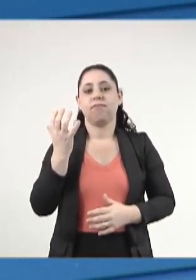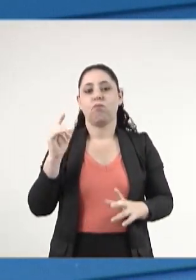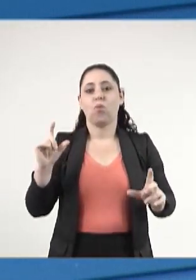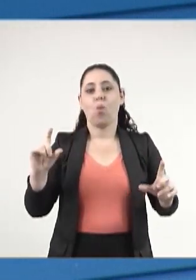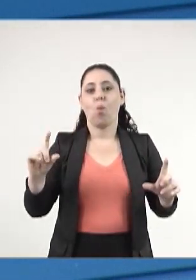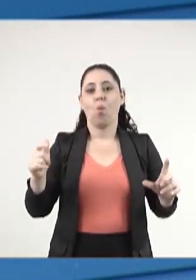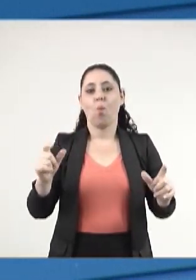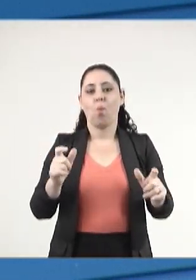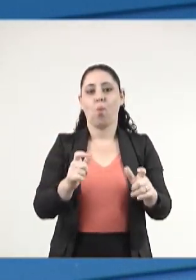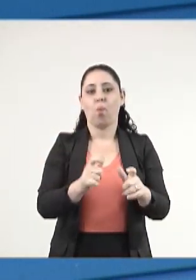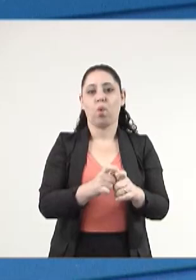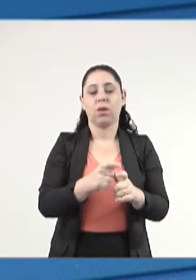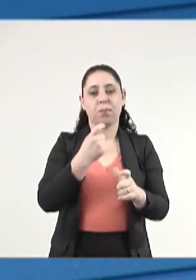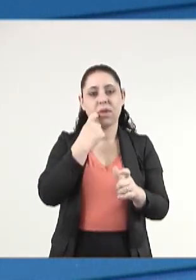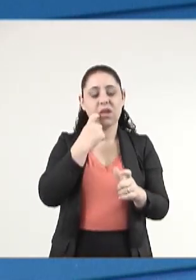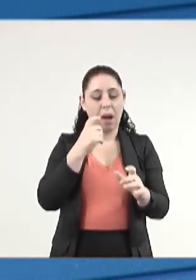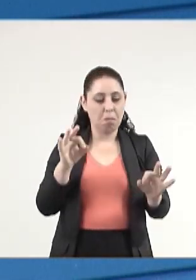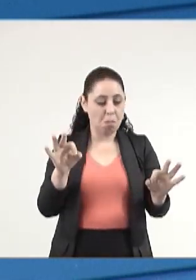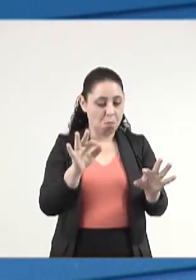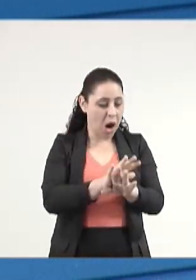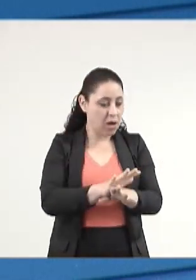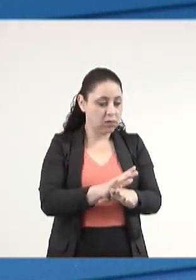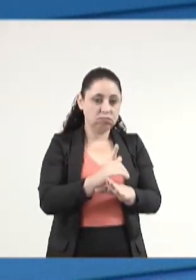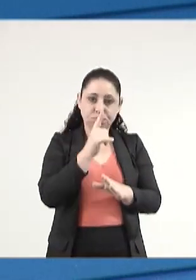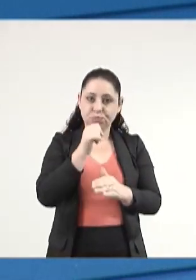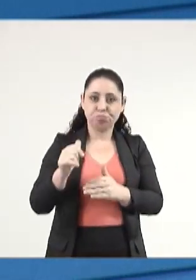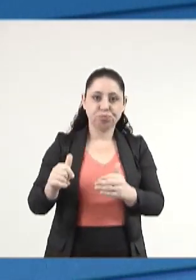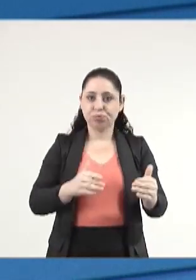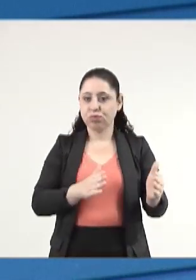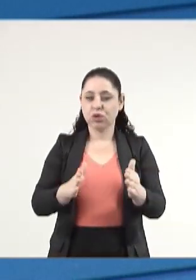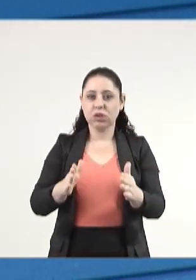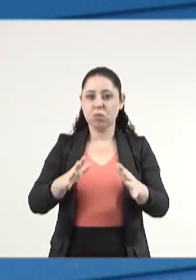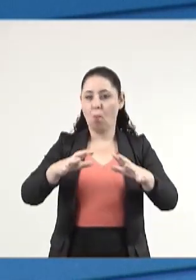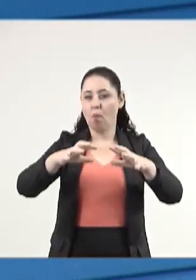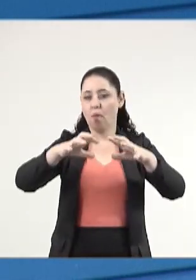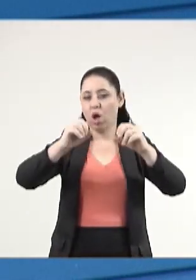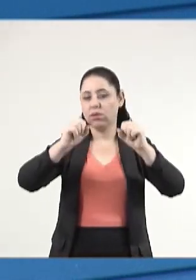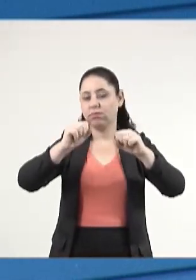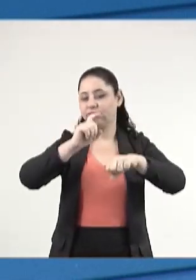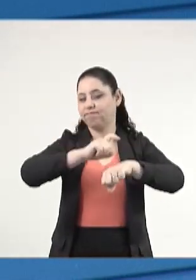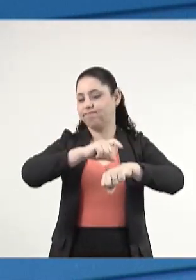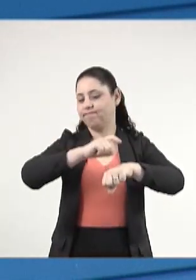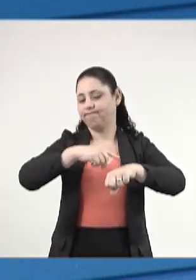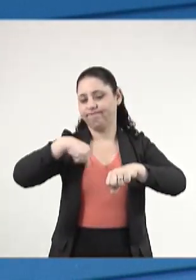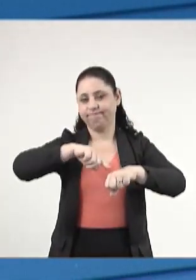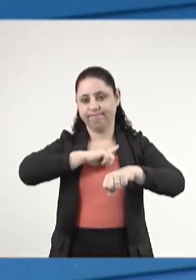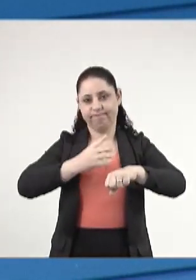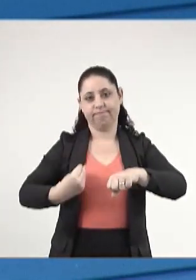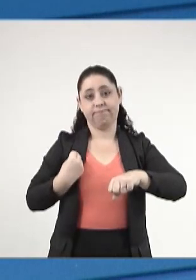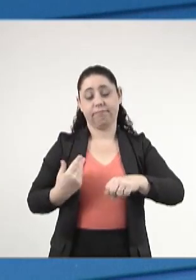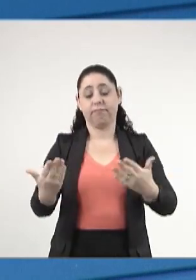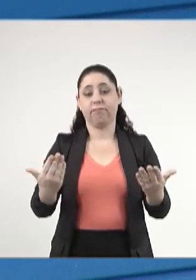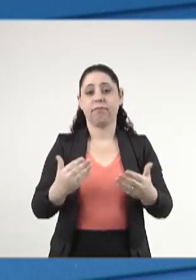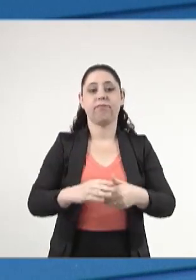uma forma de acabar com os peixes dos nossos rios nesse período de seca extrema que nós estamos vivendo.